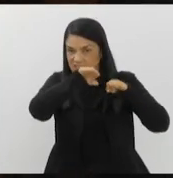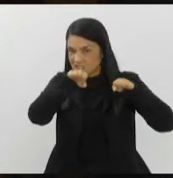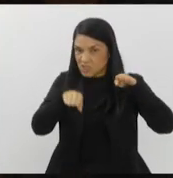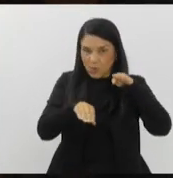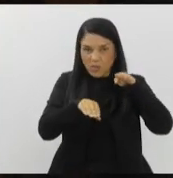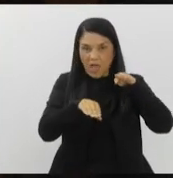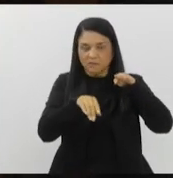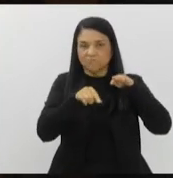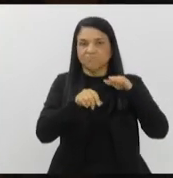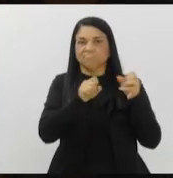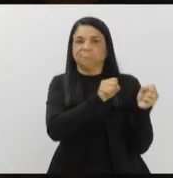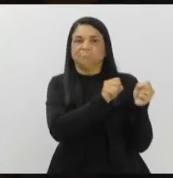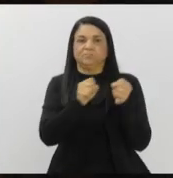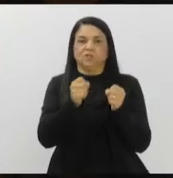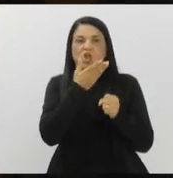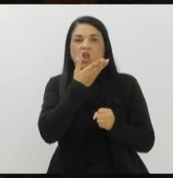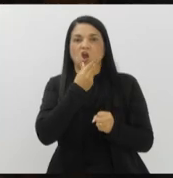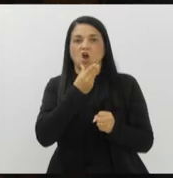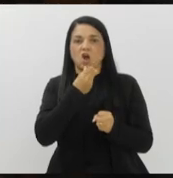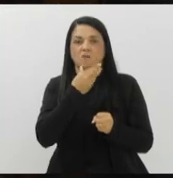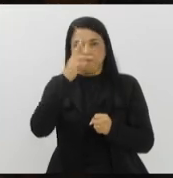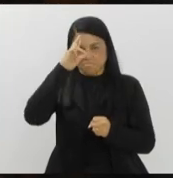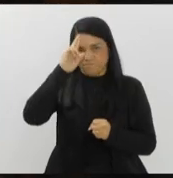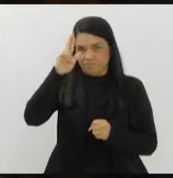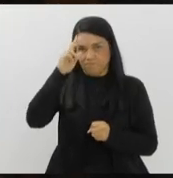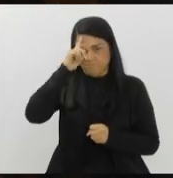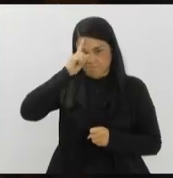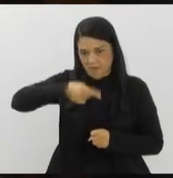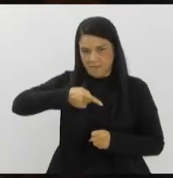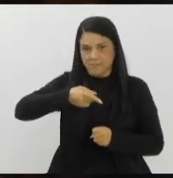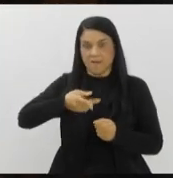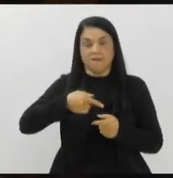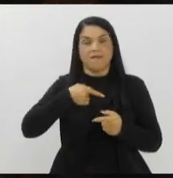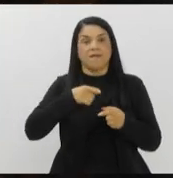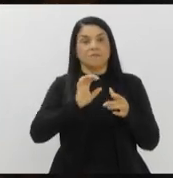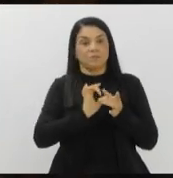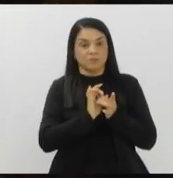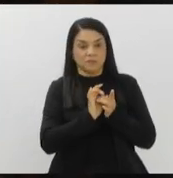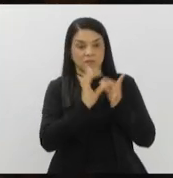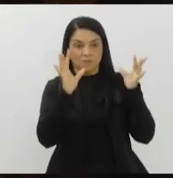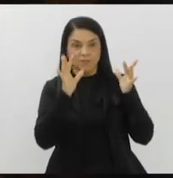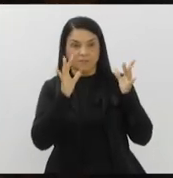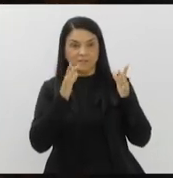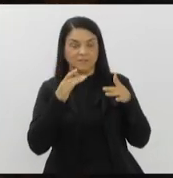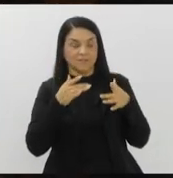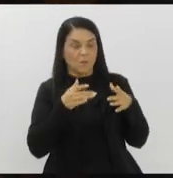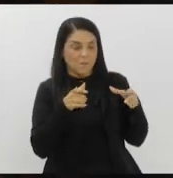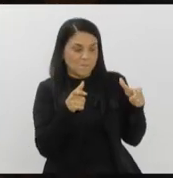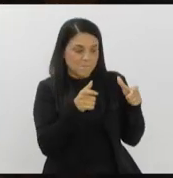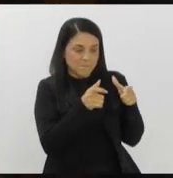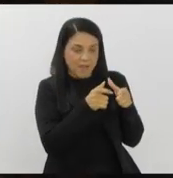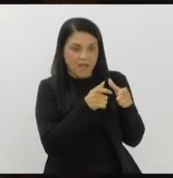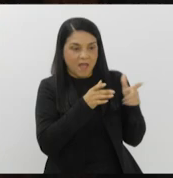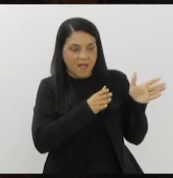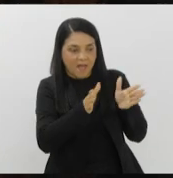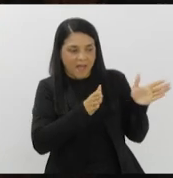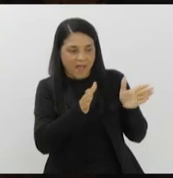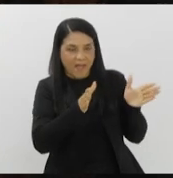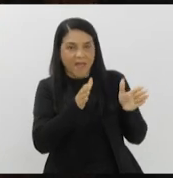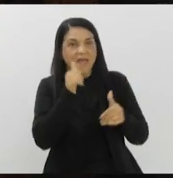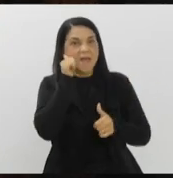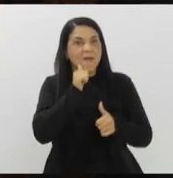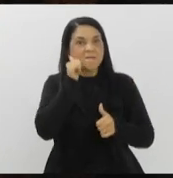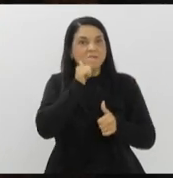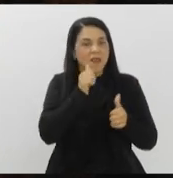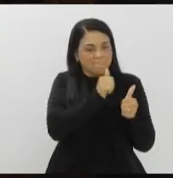poder masculino à frente. Onde a gente tem um processo de democratização do acesso, o protagonismo feminino